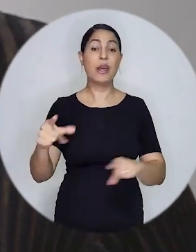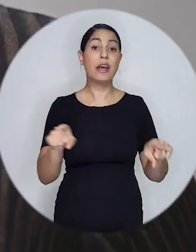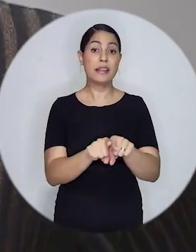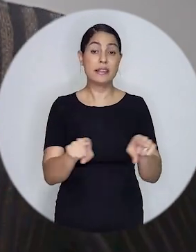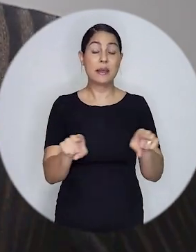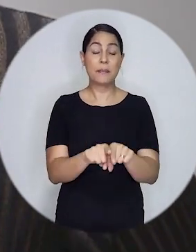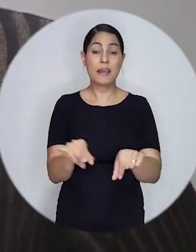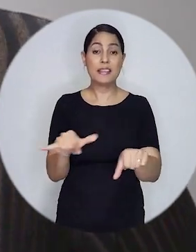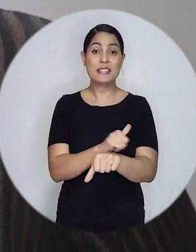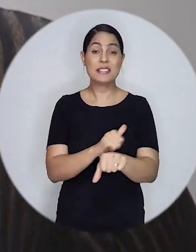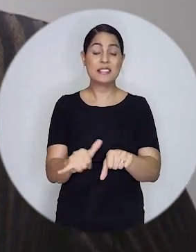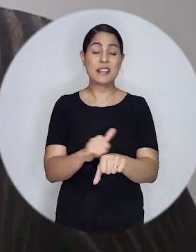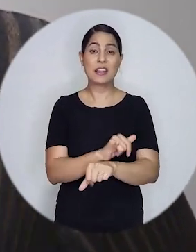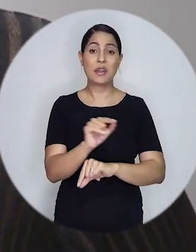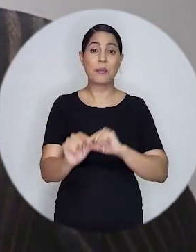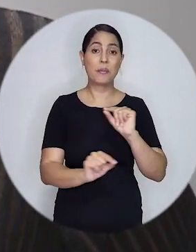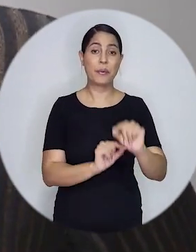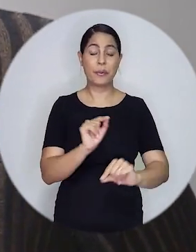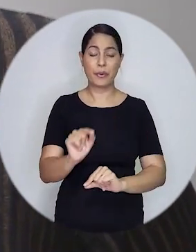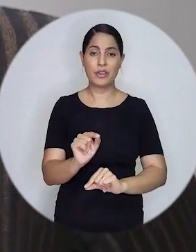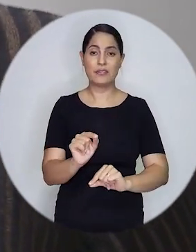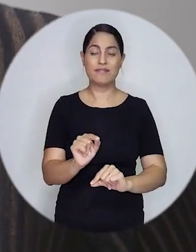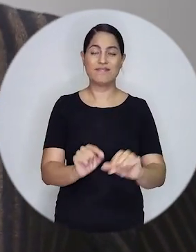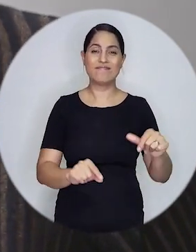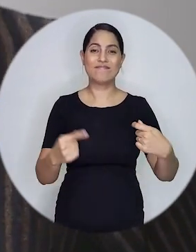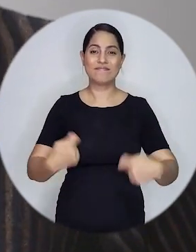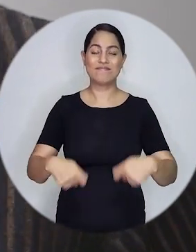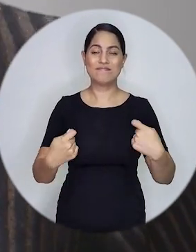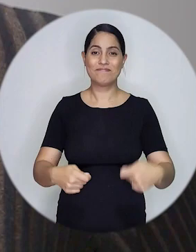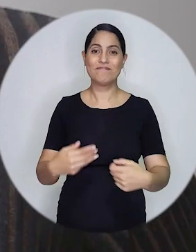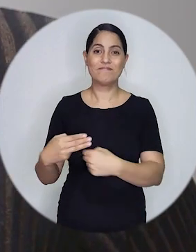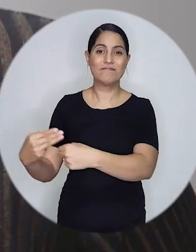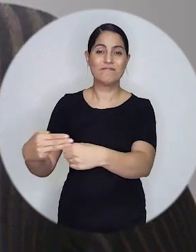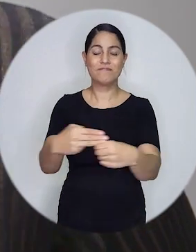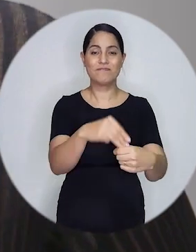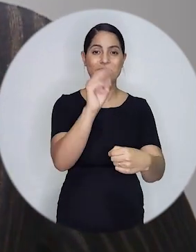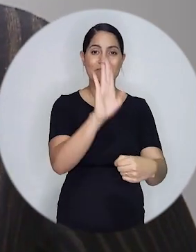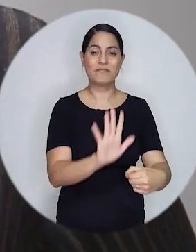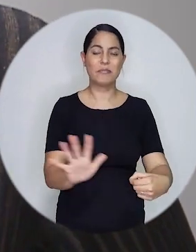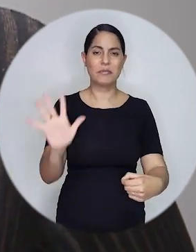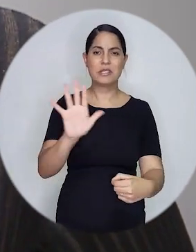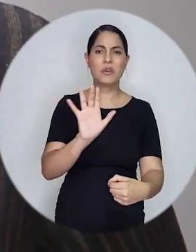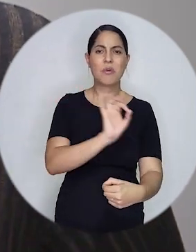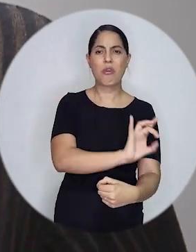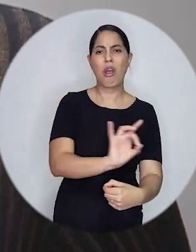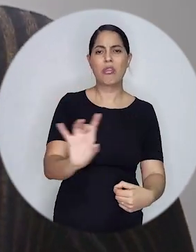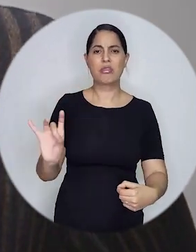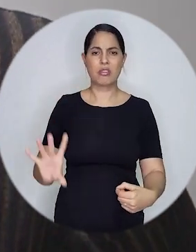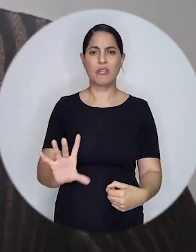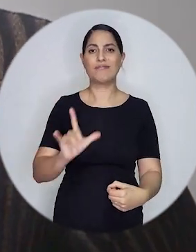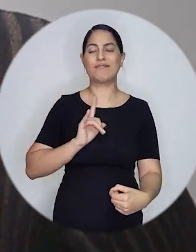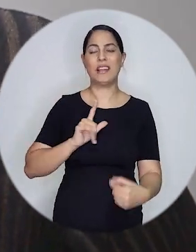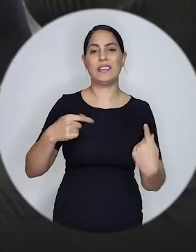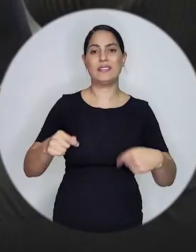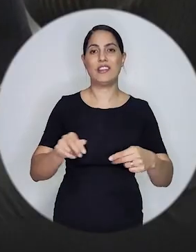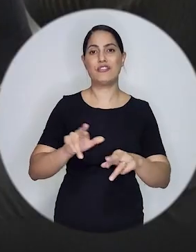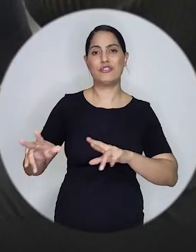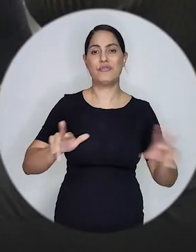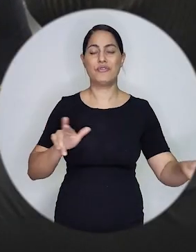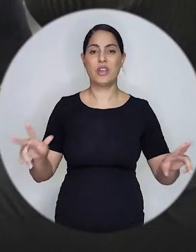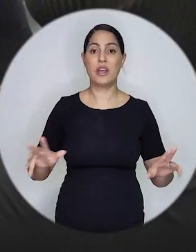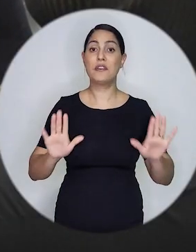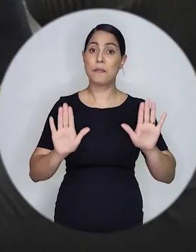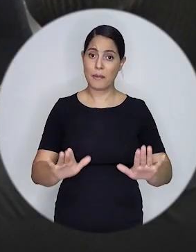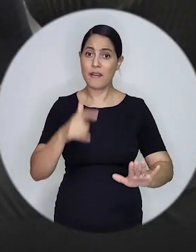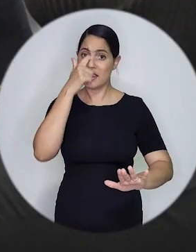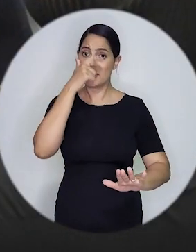e, sobretudo, também busca entender um pouco das peculiaridades dos nossos municípios no Brasil. Então, estou